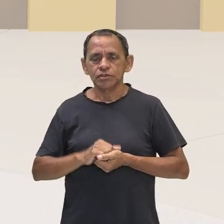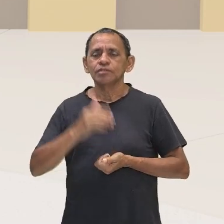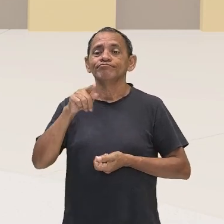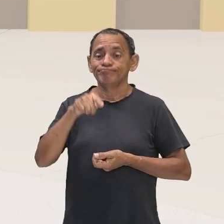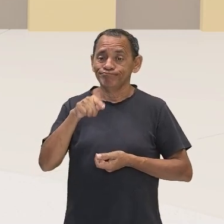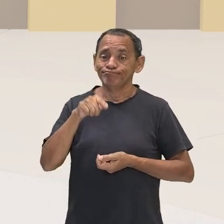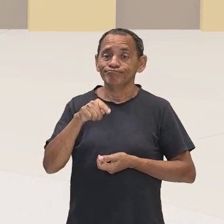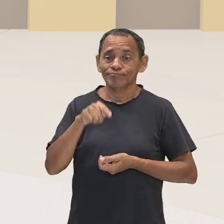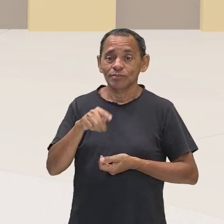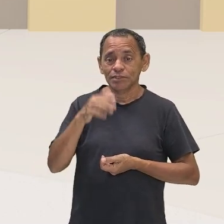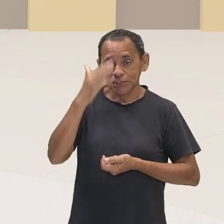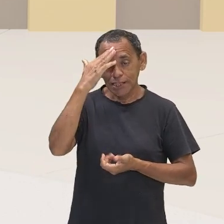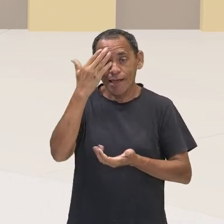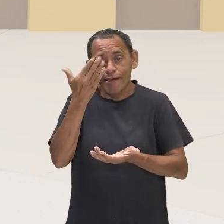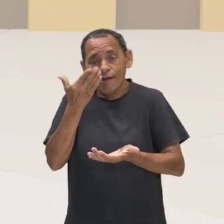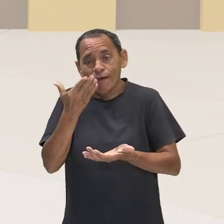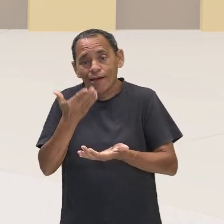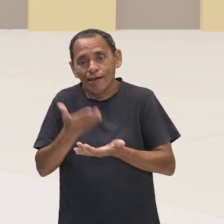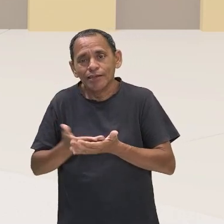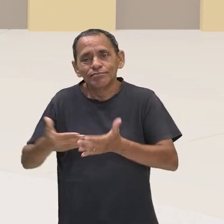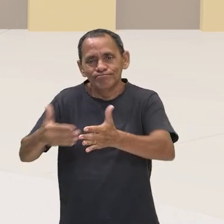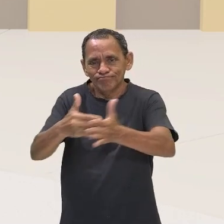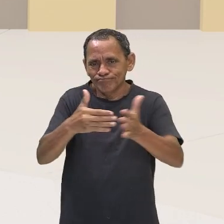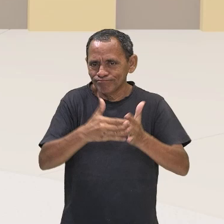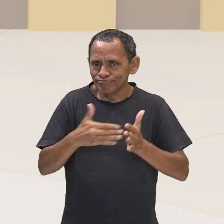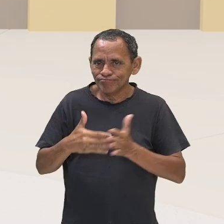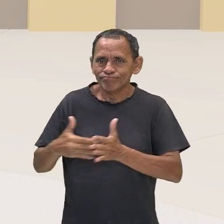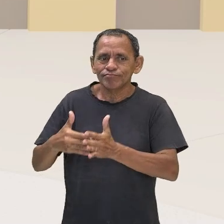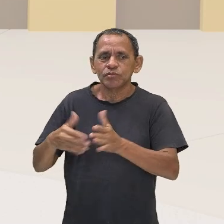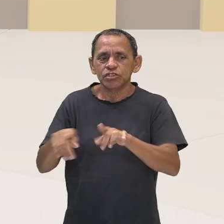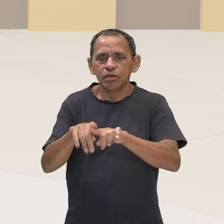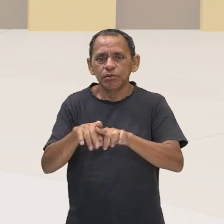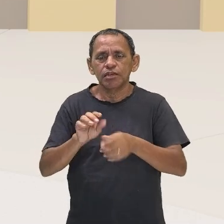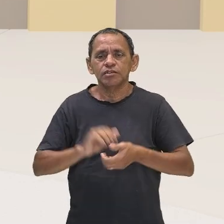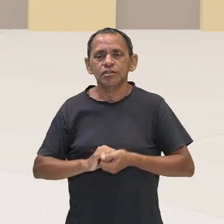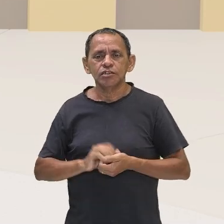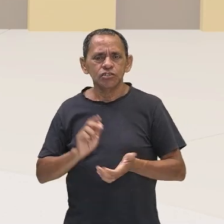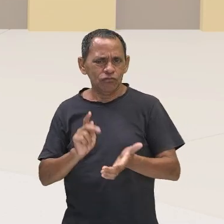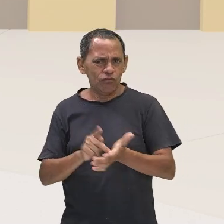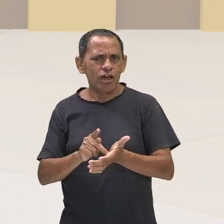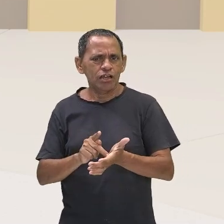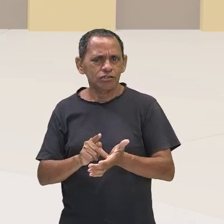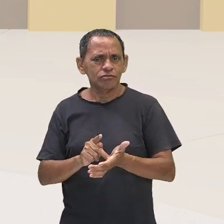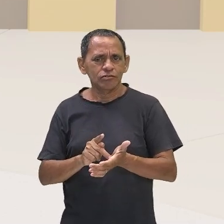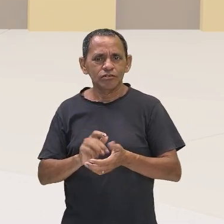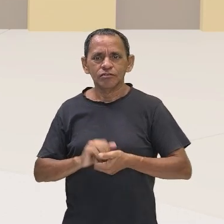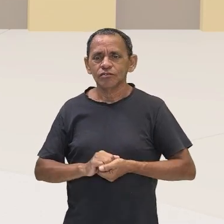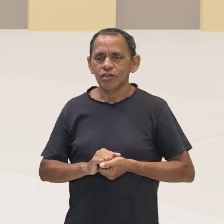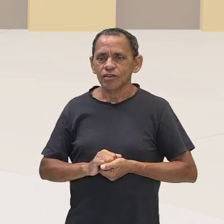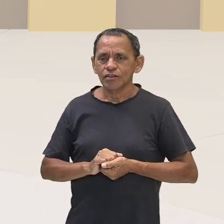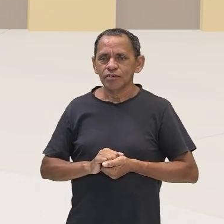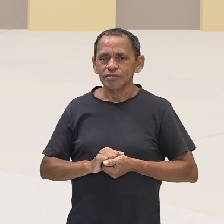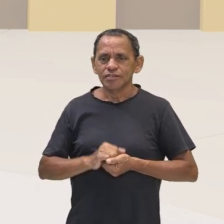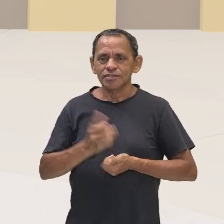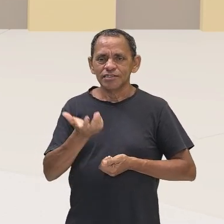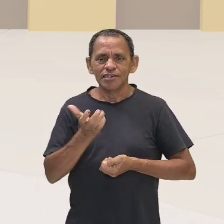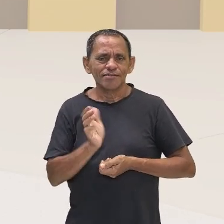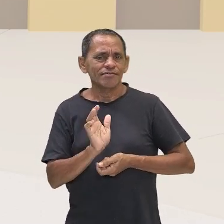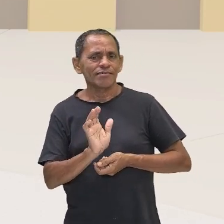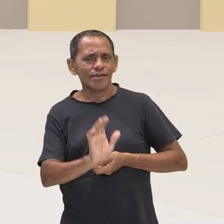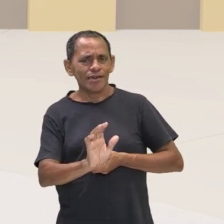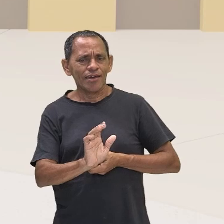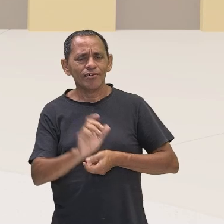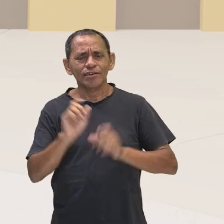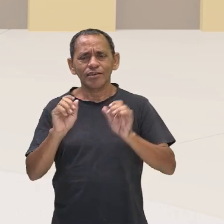para alcançar o sucesso. Será que você não tem o necessário ou você não quer sair da sua zona de